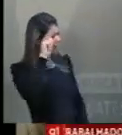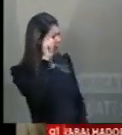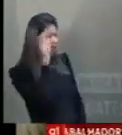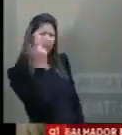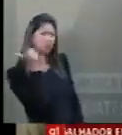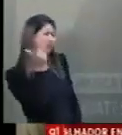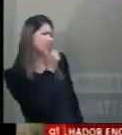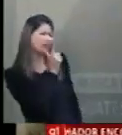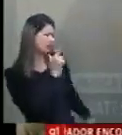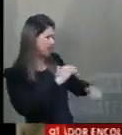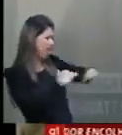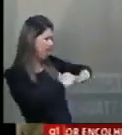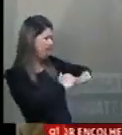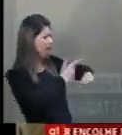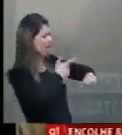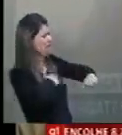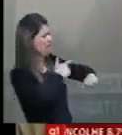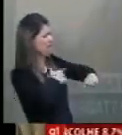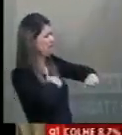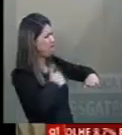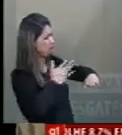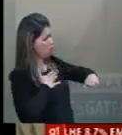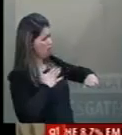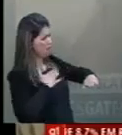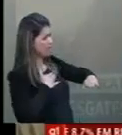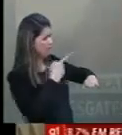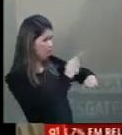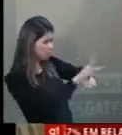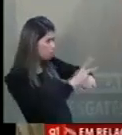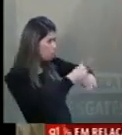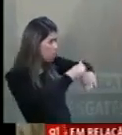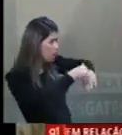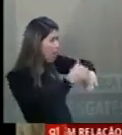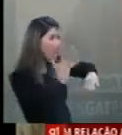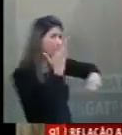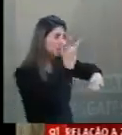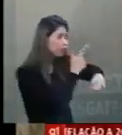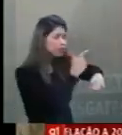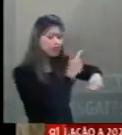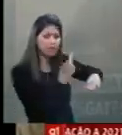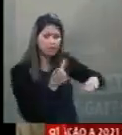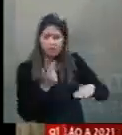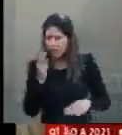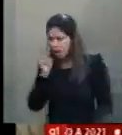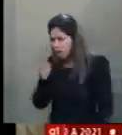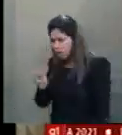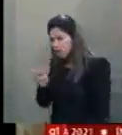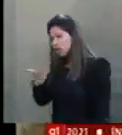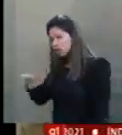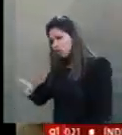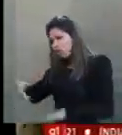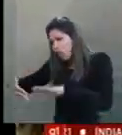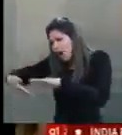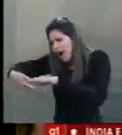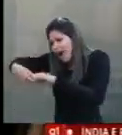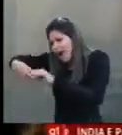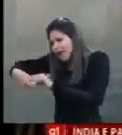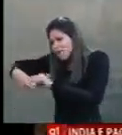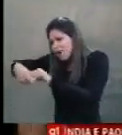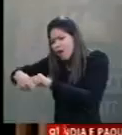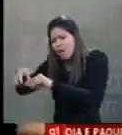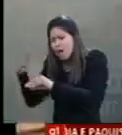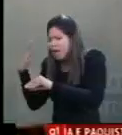e eu acho feio isso. Sua mão, deixa eu te dizer aqui. Sua mão é linda, sua cor é